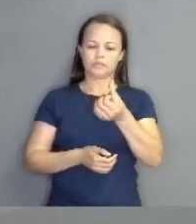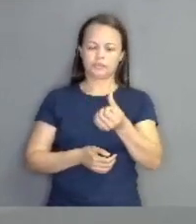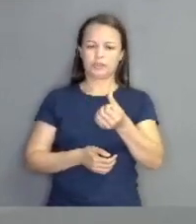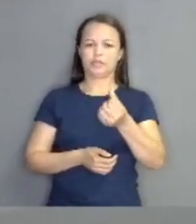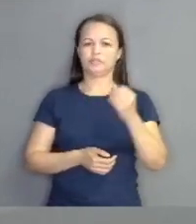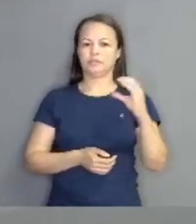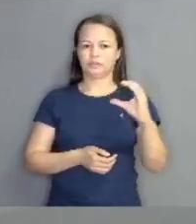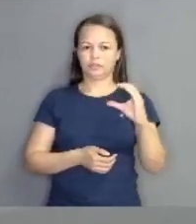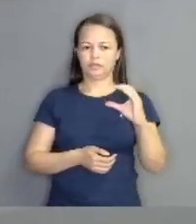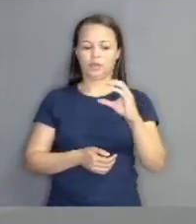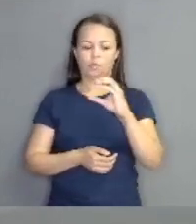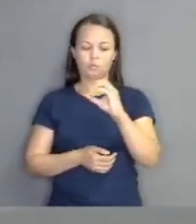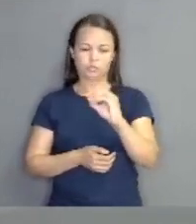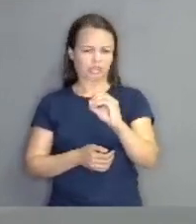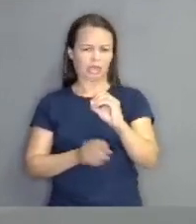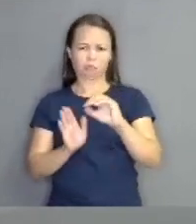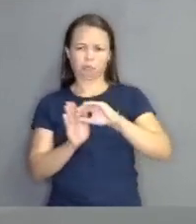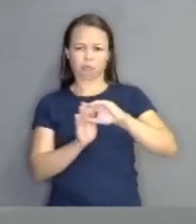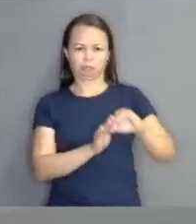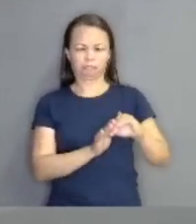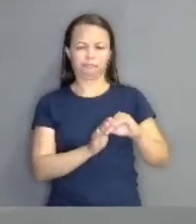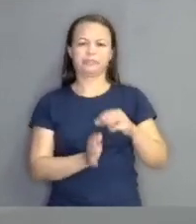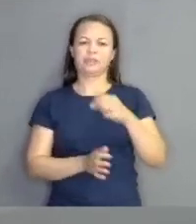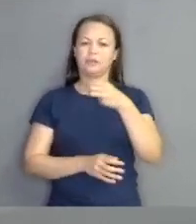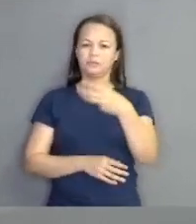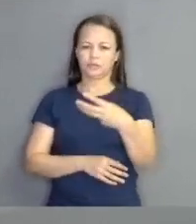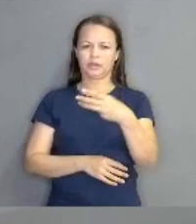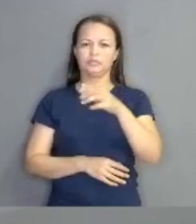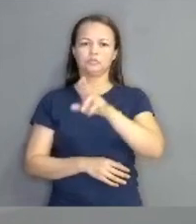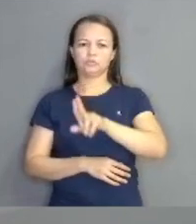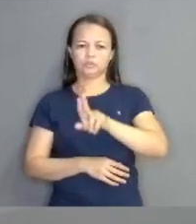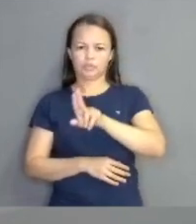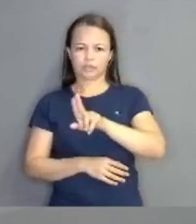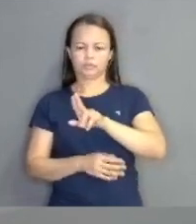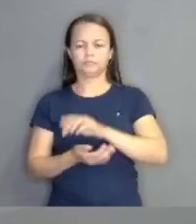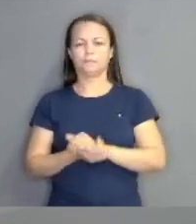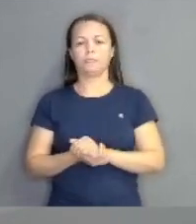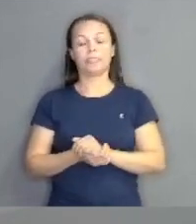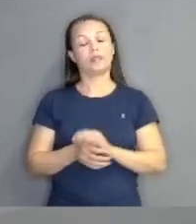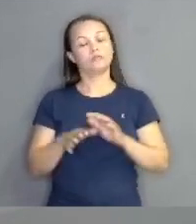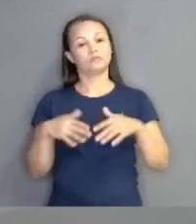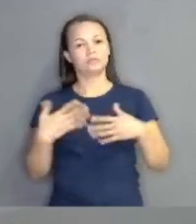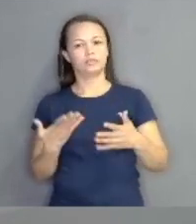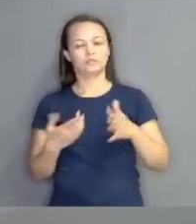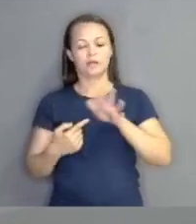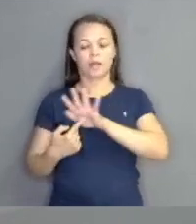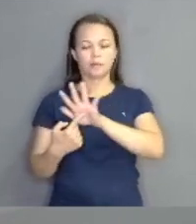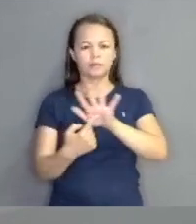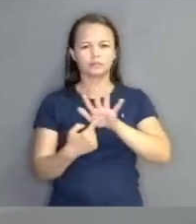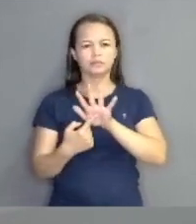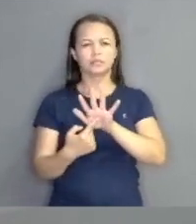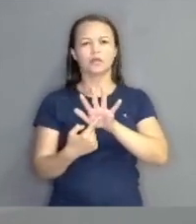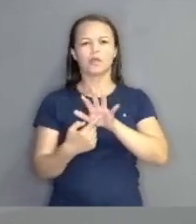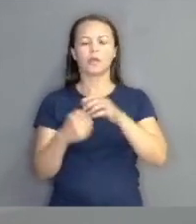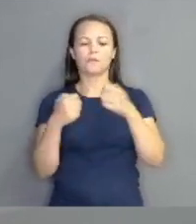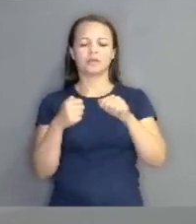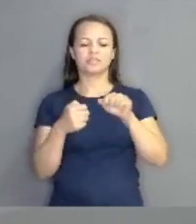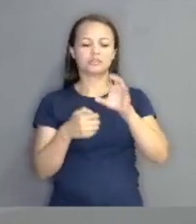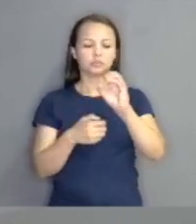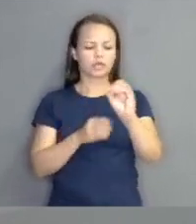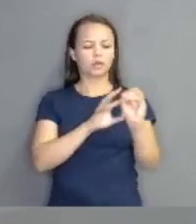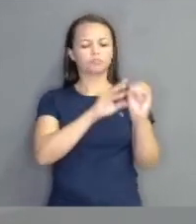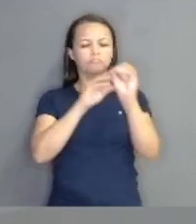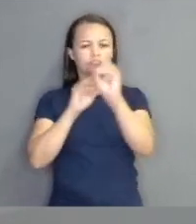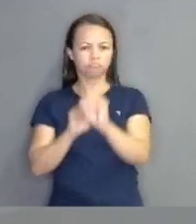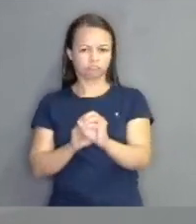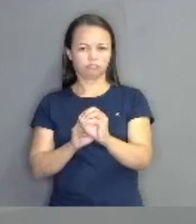não conta, 3 unidades. Ou seja, mas na representação aqui, eu preciso trazê-lo. Então,